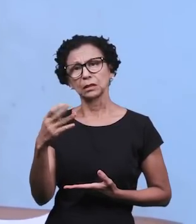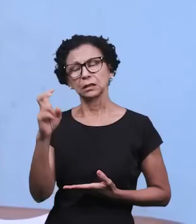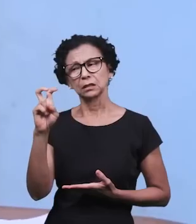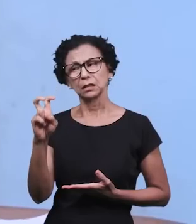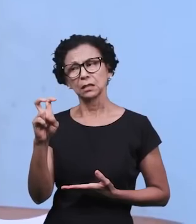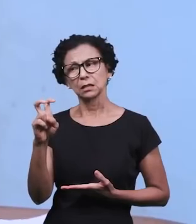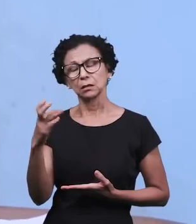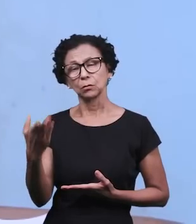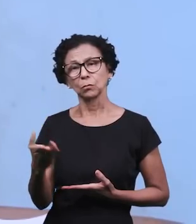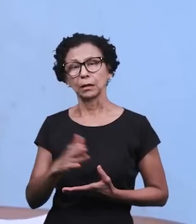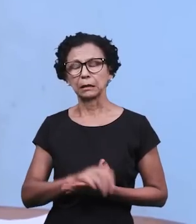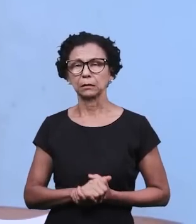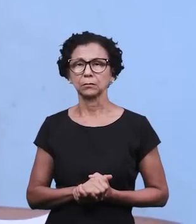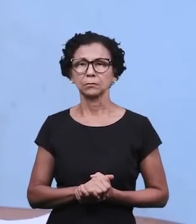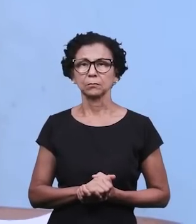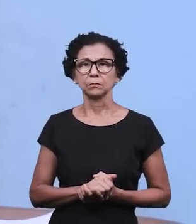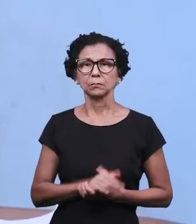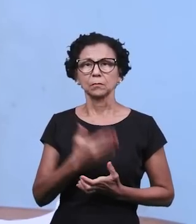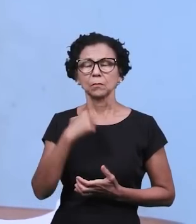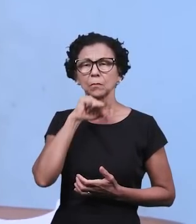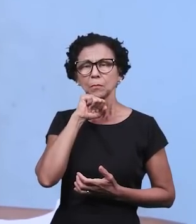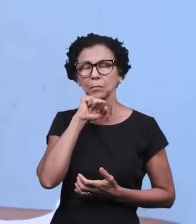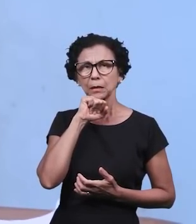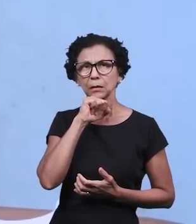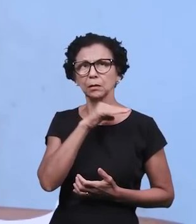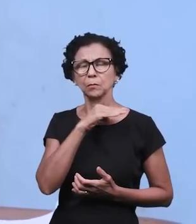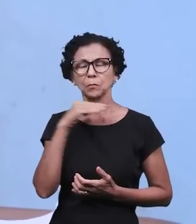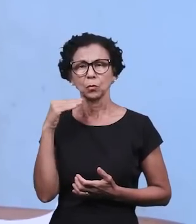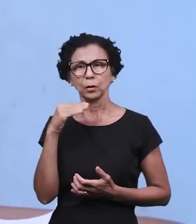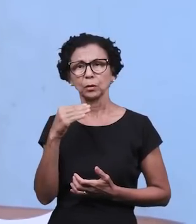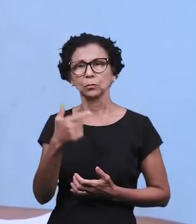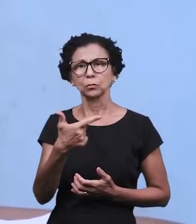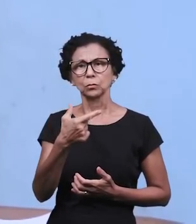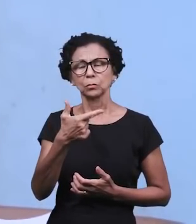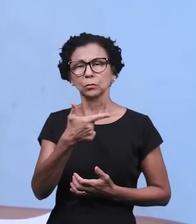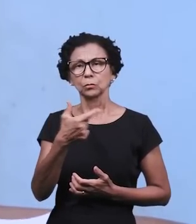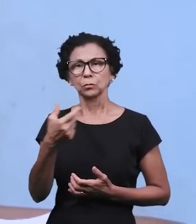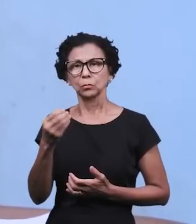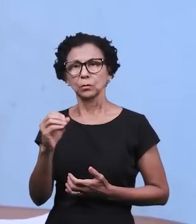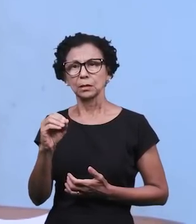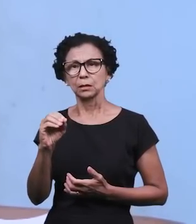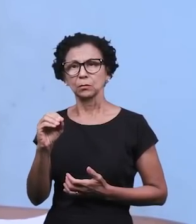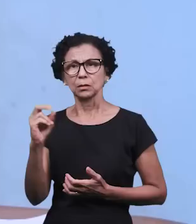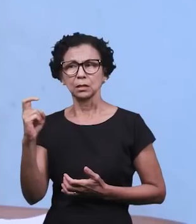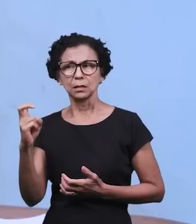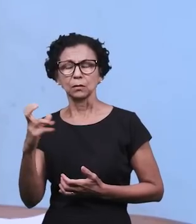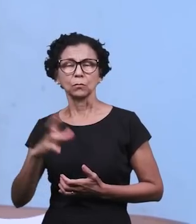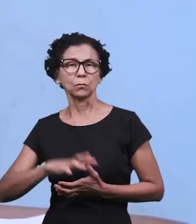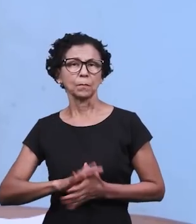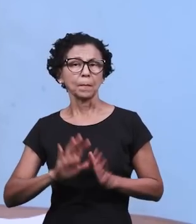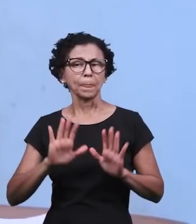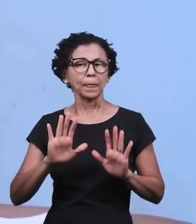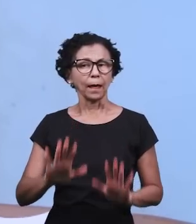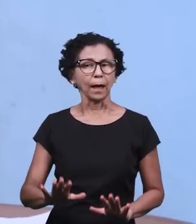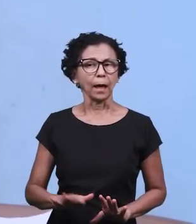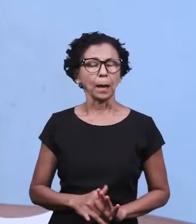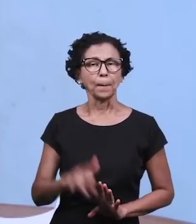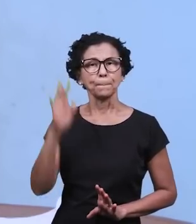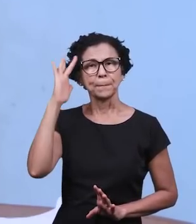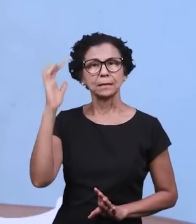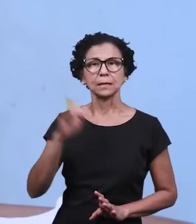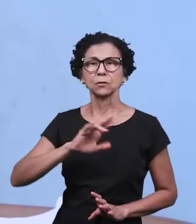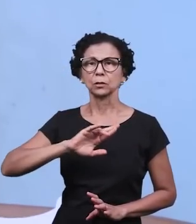de Terá. Essas famílias iriam se entrelaçar no decorrer da história das descendências. Mas o